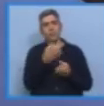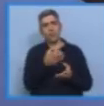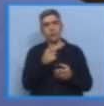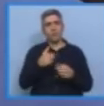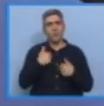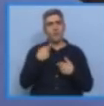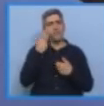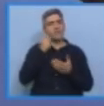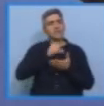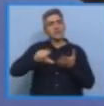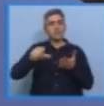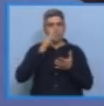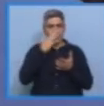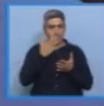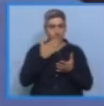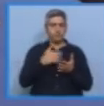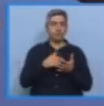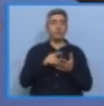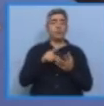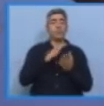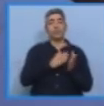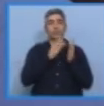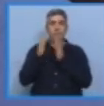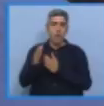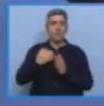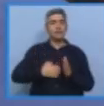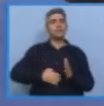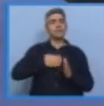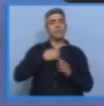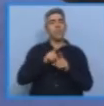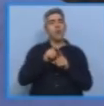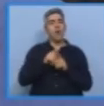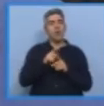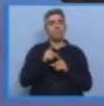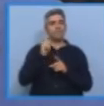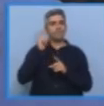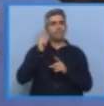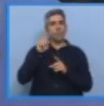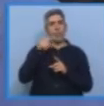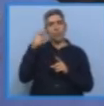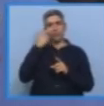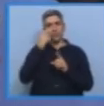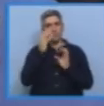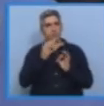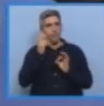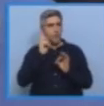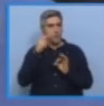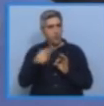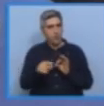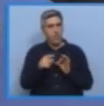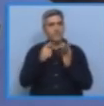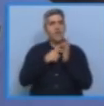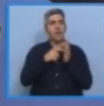própria vida. Por outro lado, o sentimento de que está a ser pesado para os outros. Ou seja,